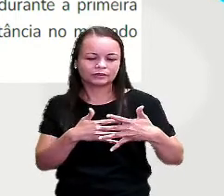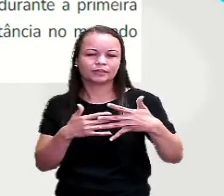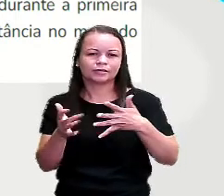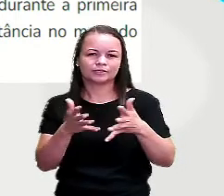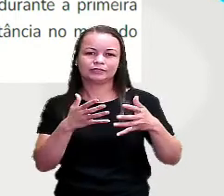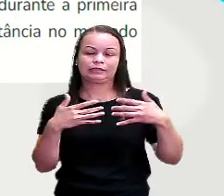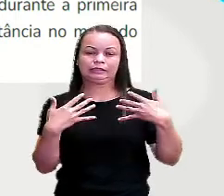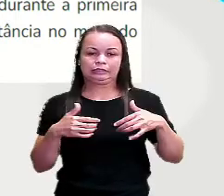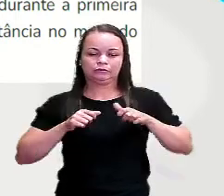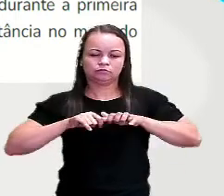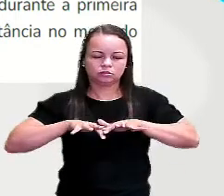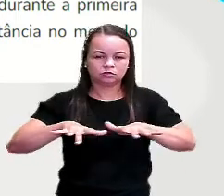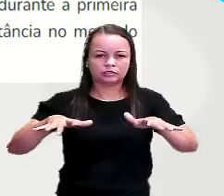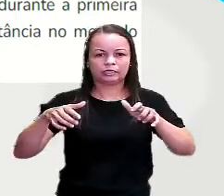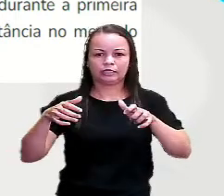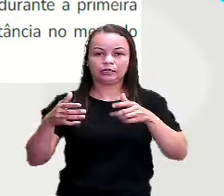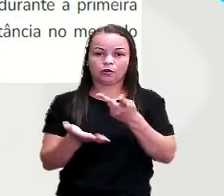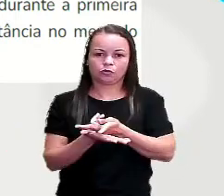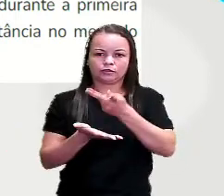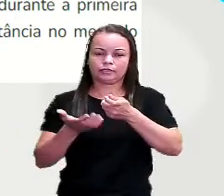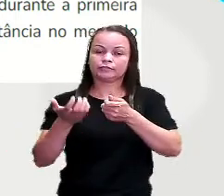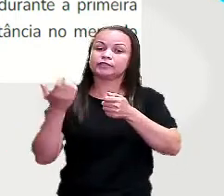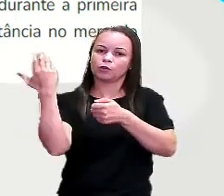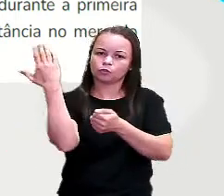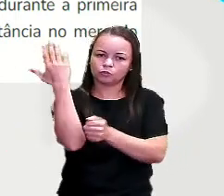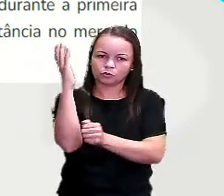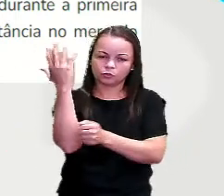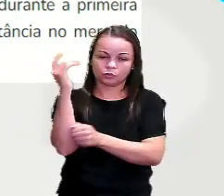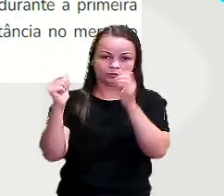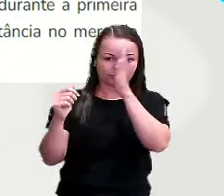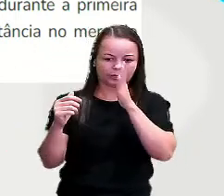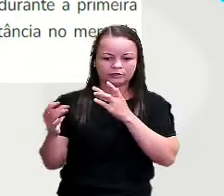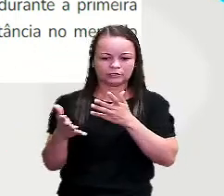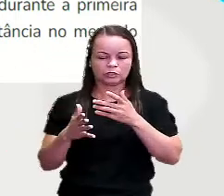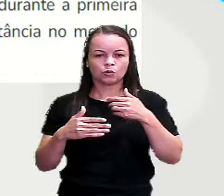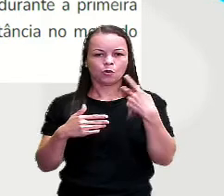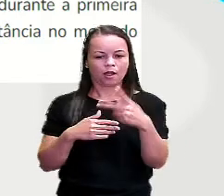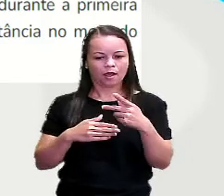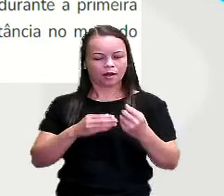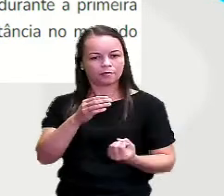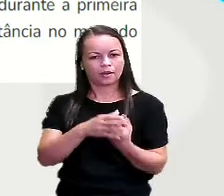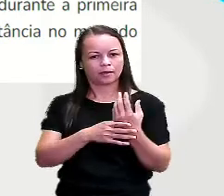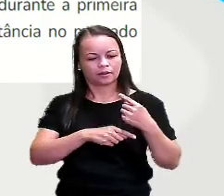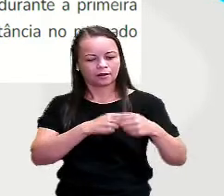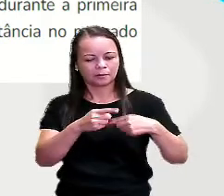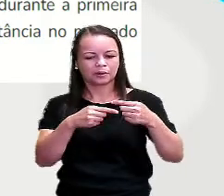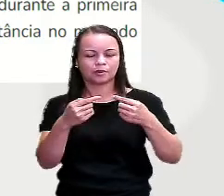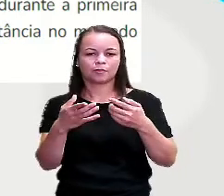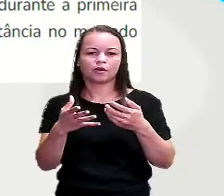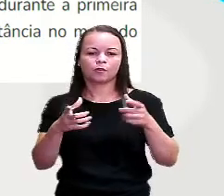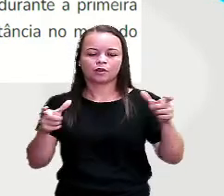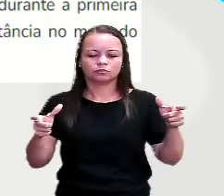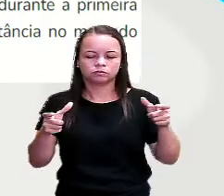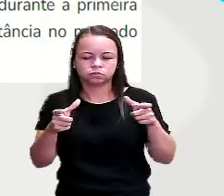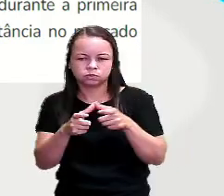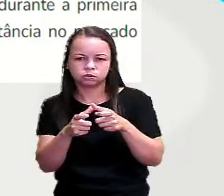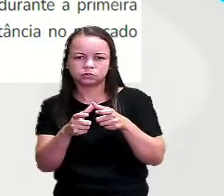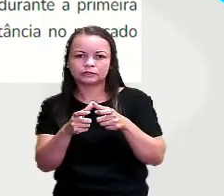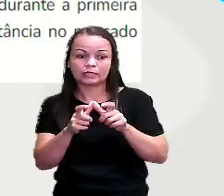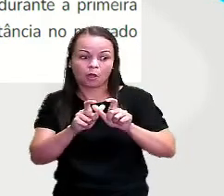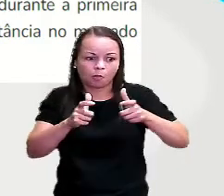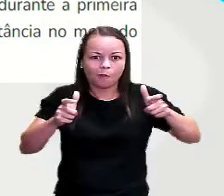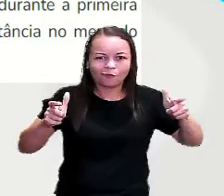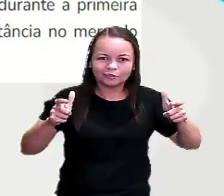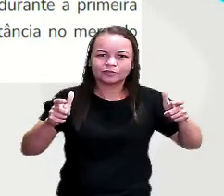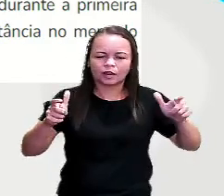que aconteceu no ciclo do pau-brasil, a matéria-prima acabou entrando em processo de extinção, gente. É quando aquilo se extingue, se acaba,